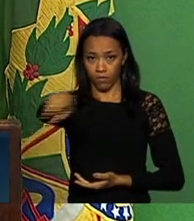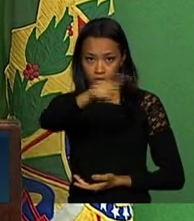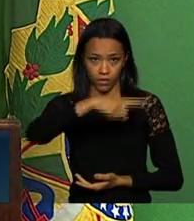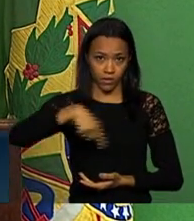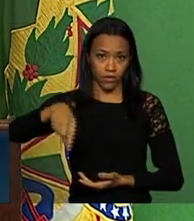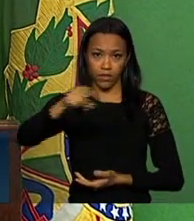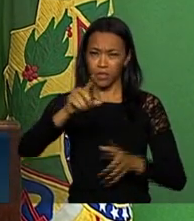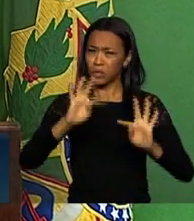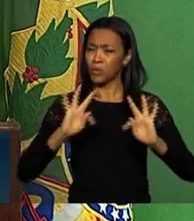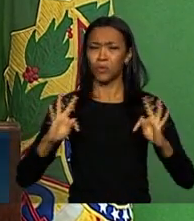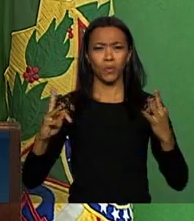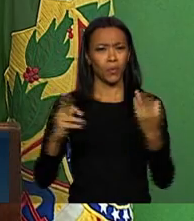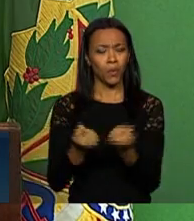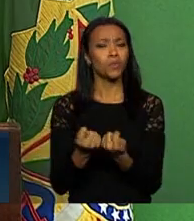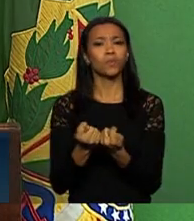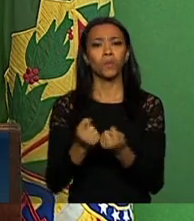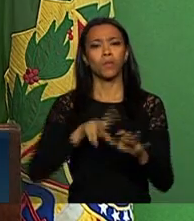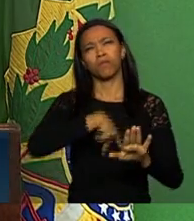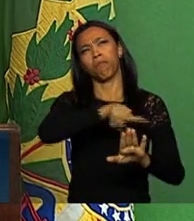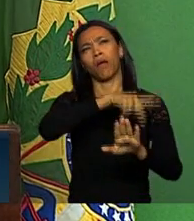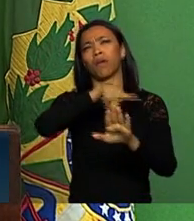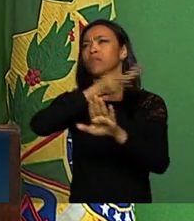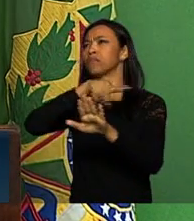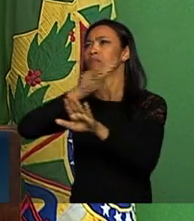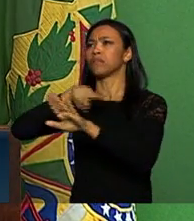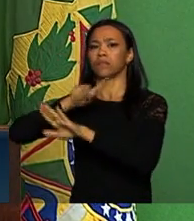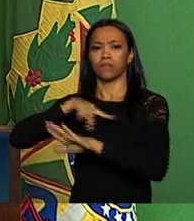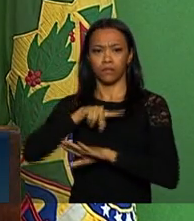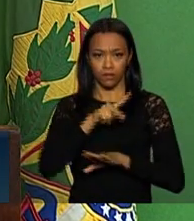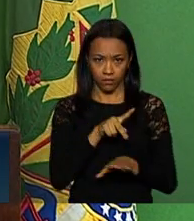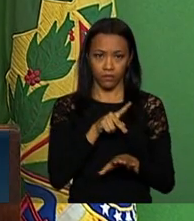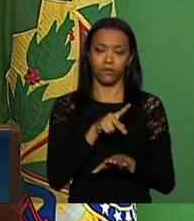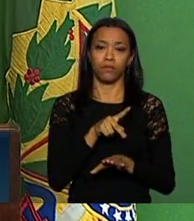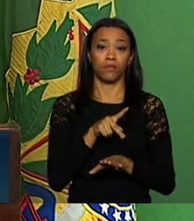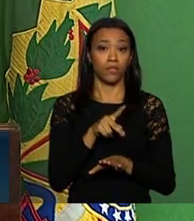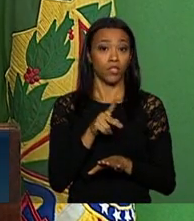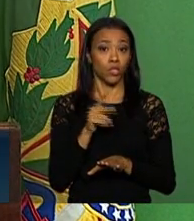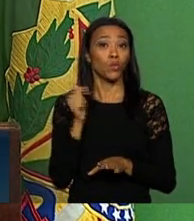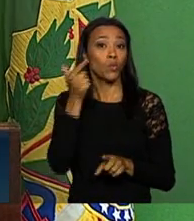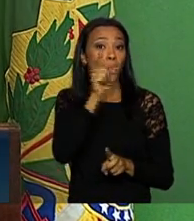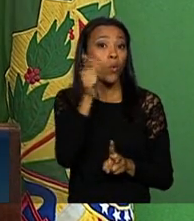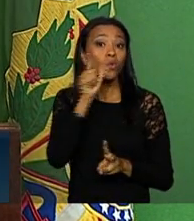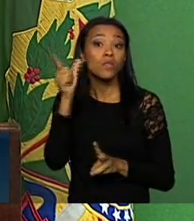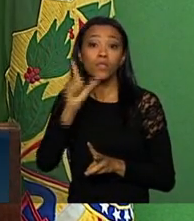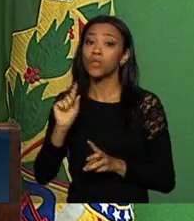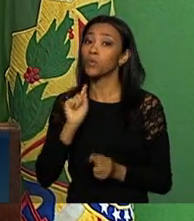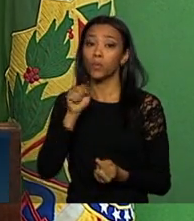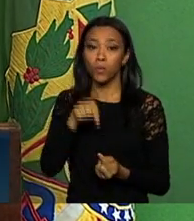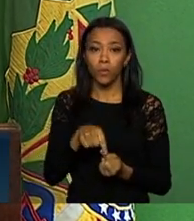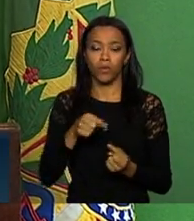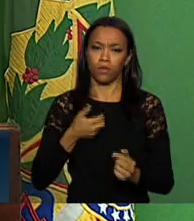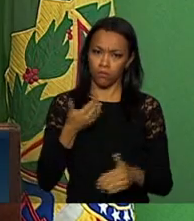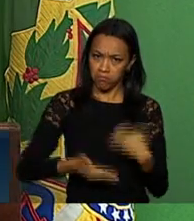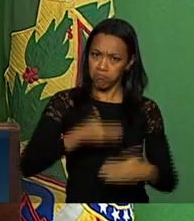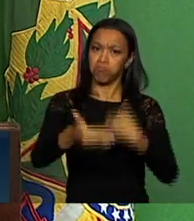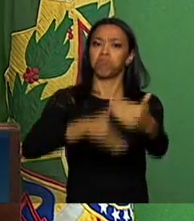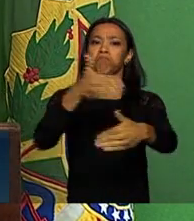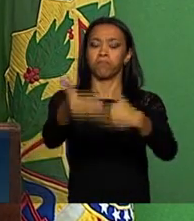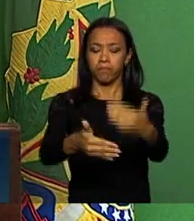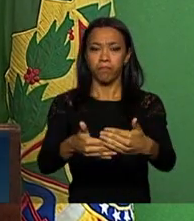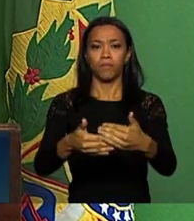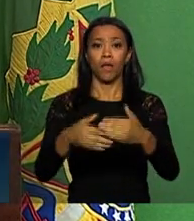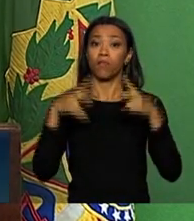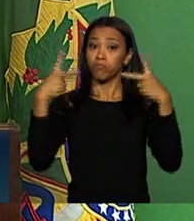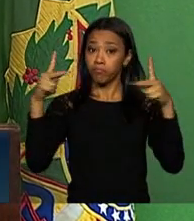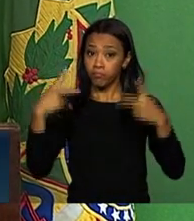todos os países todas as nações que atingiram o desenvolvimento elas construíram